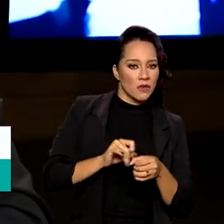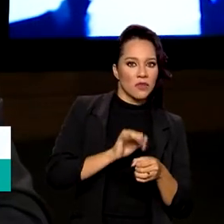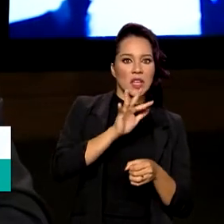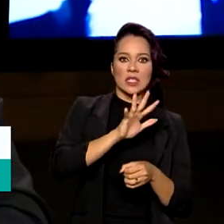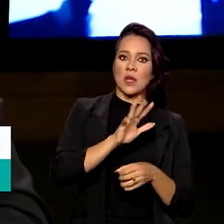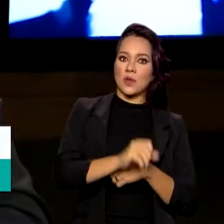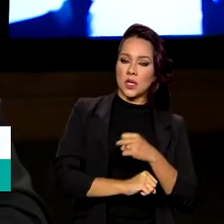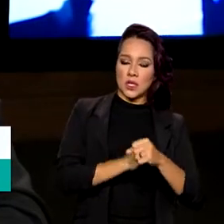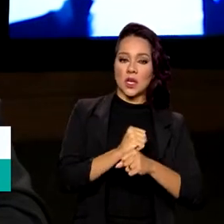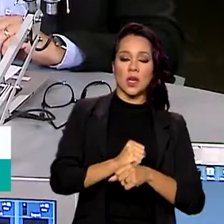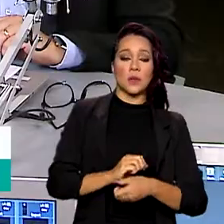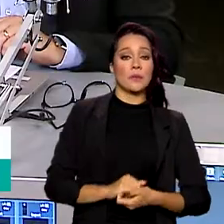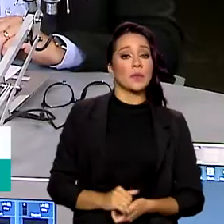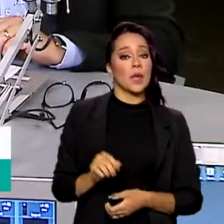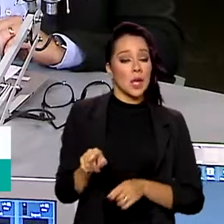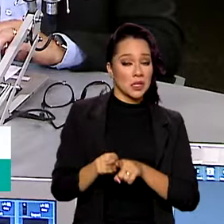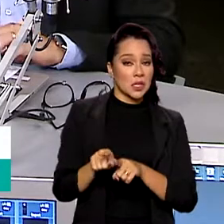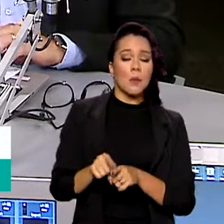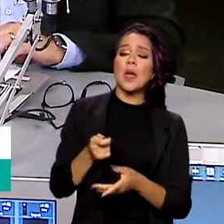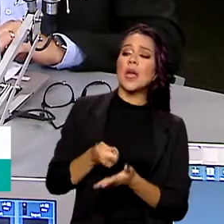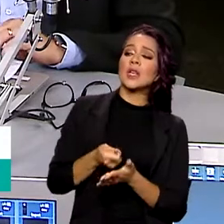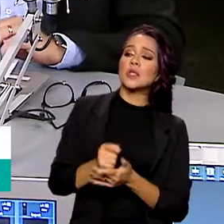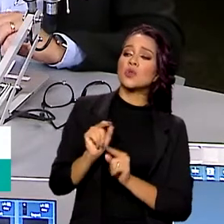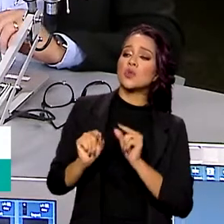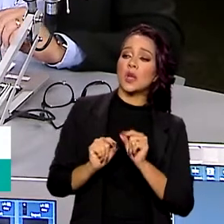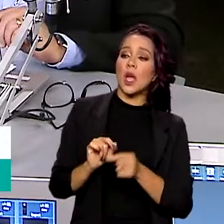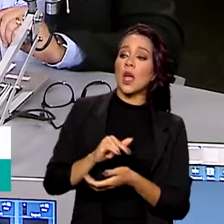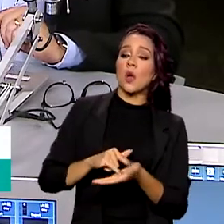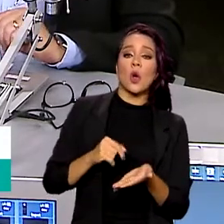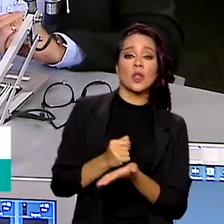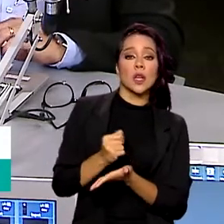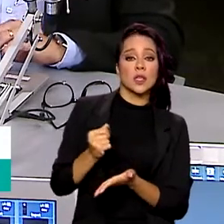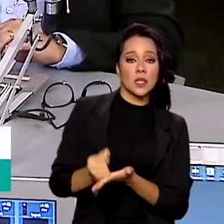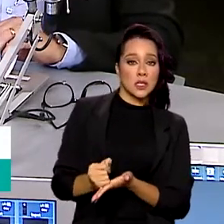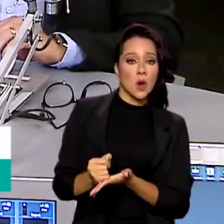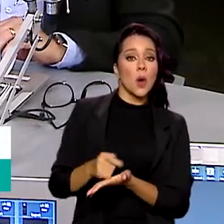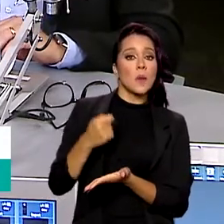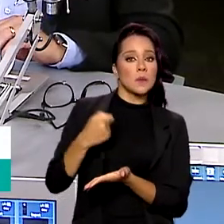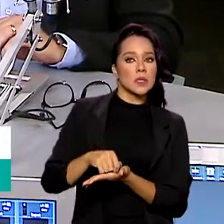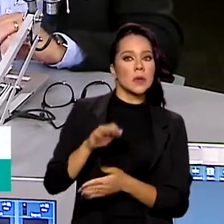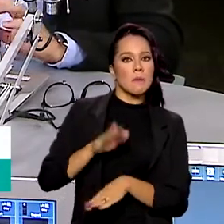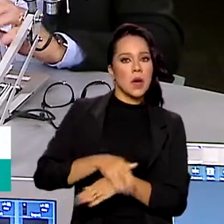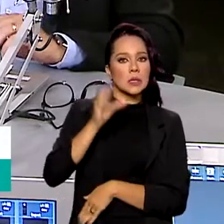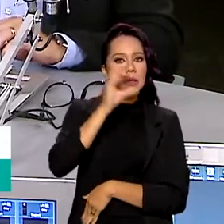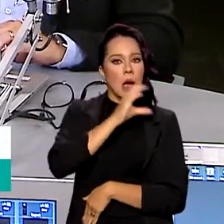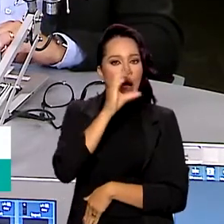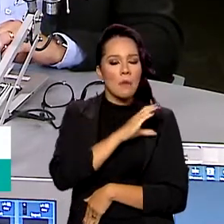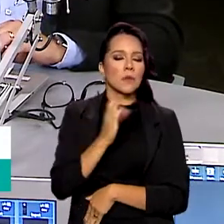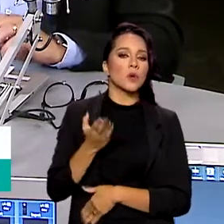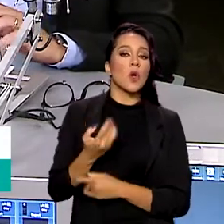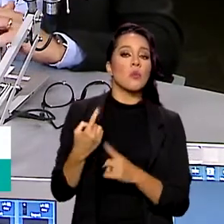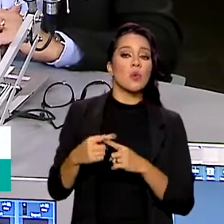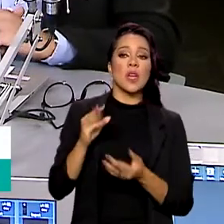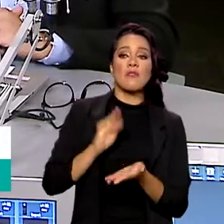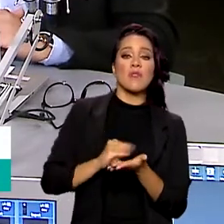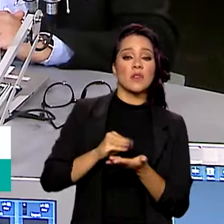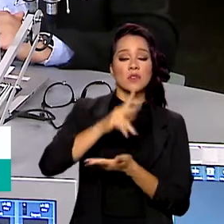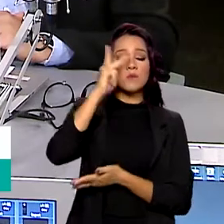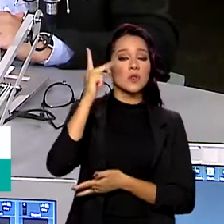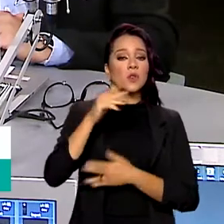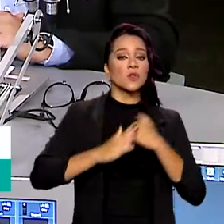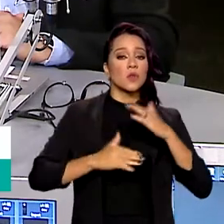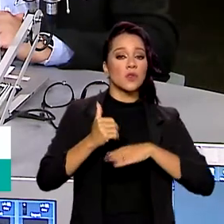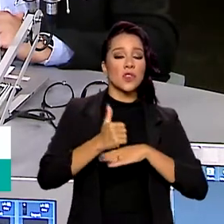inflação neste ano e ele também exigem que as contratações sejam aceleradas num contexto em que a falta de pessoal